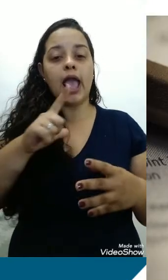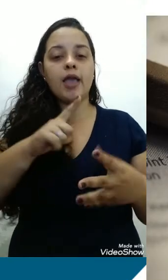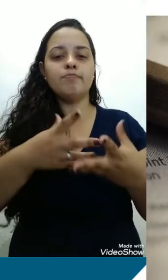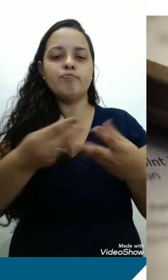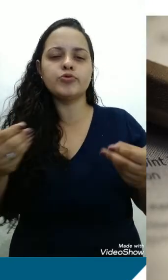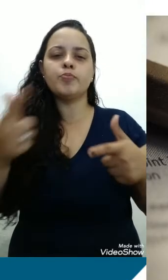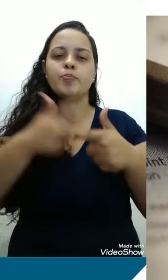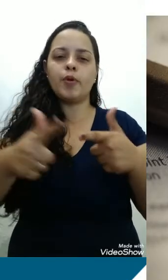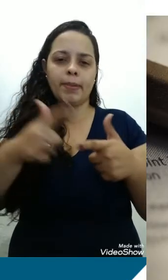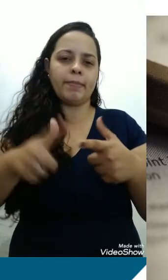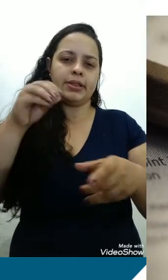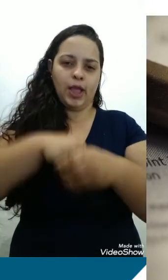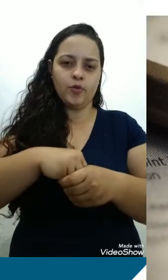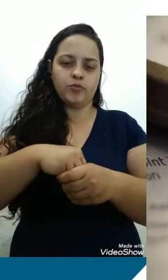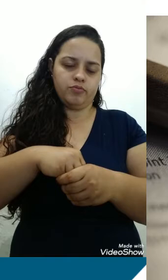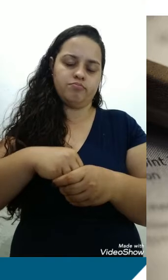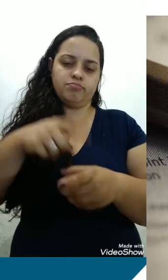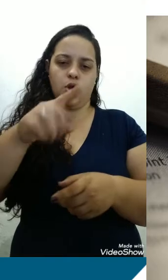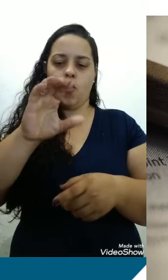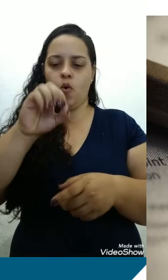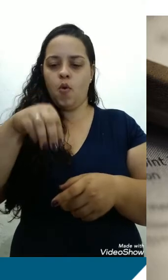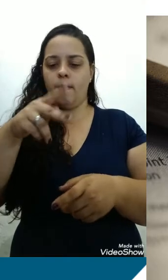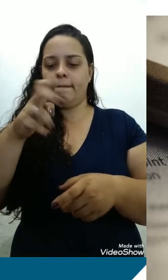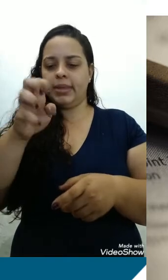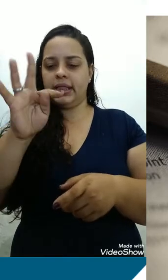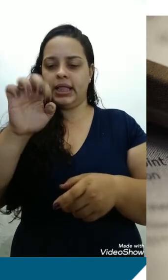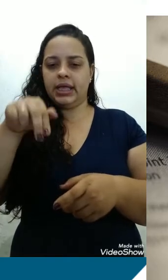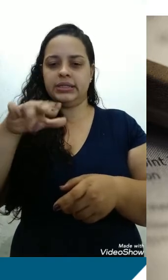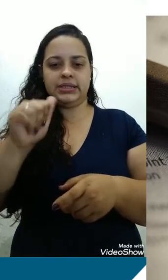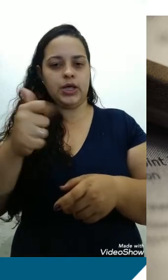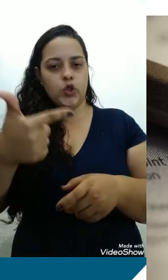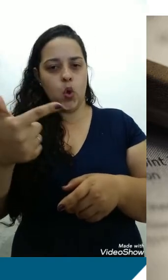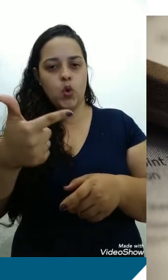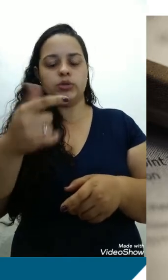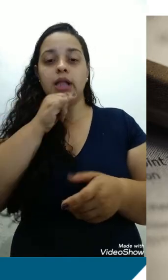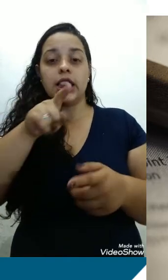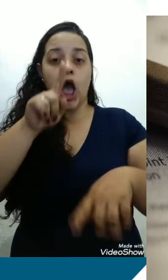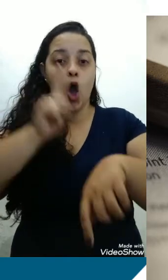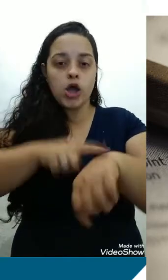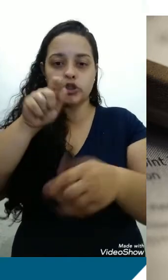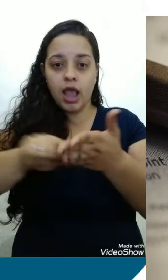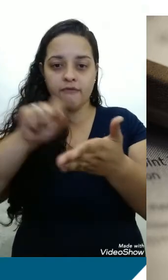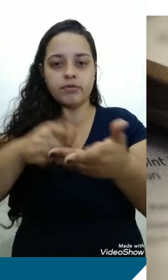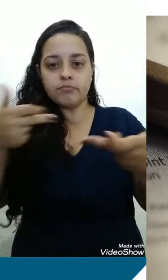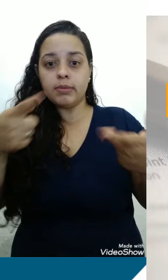Existem alguns problemas relacionados à competência 2 em que o candidato deve se atentar no momento de escrever a